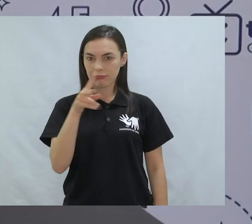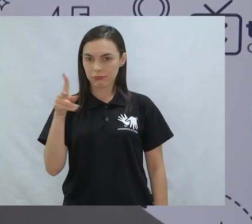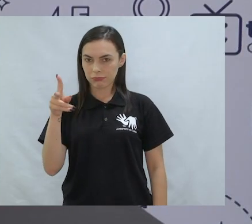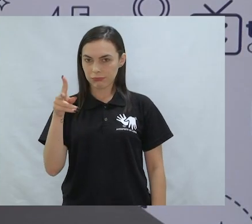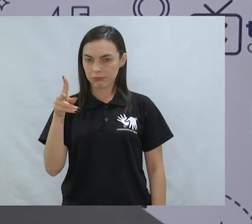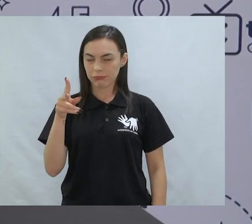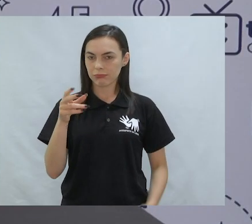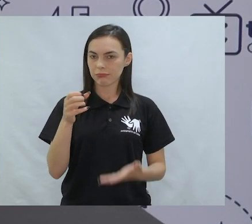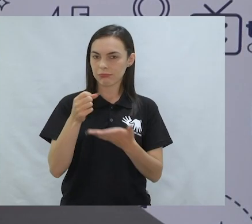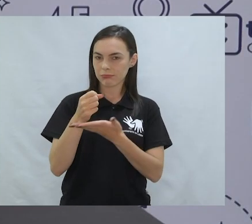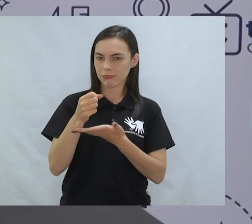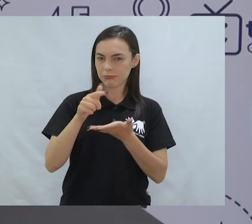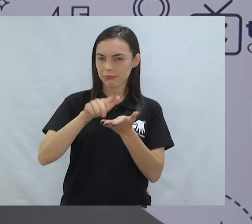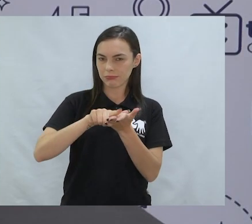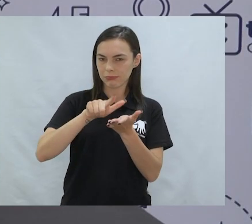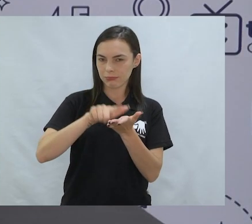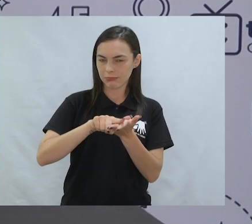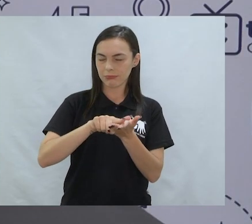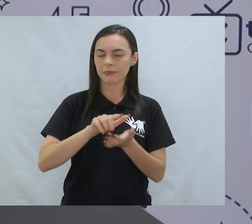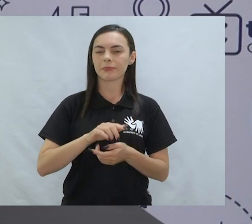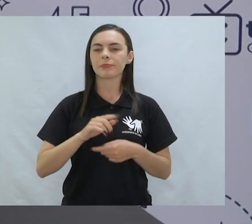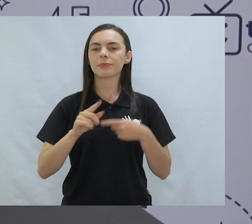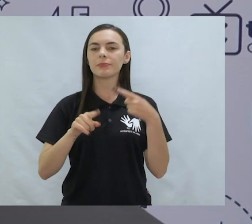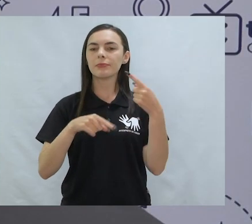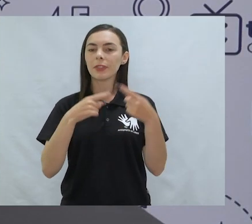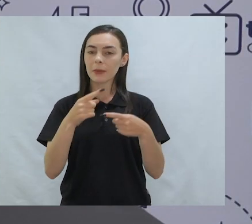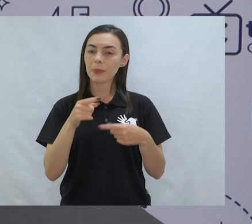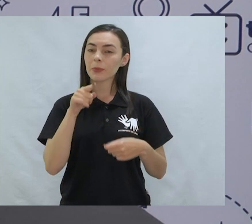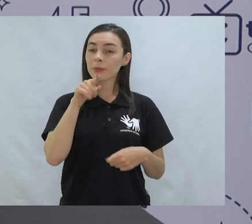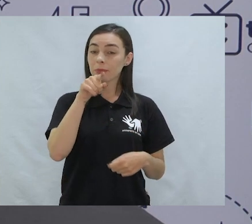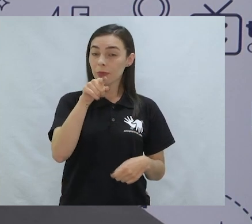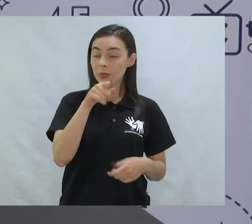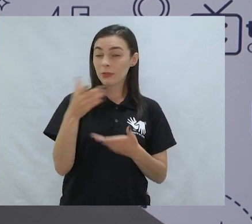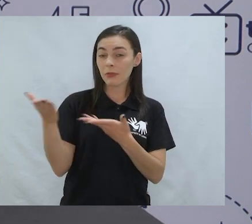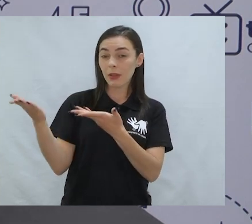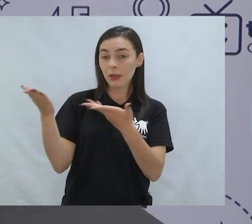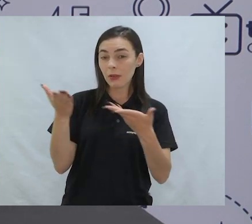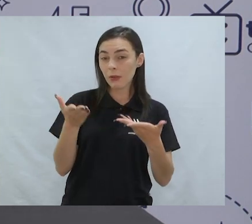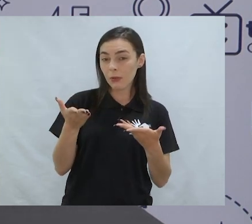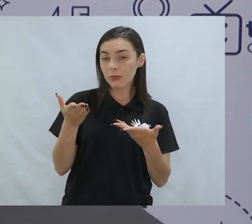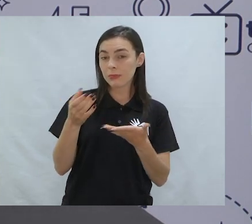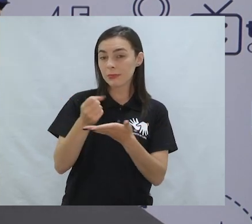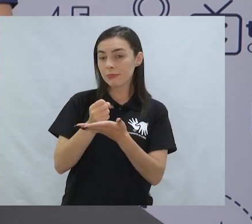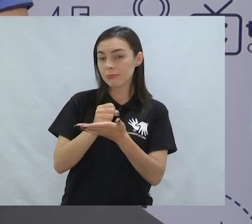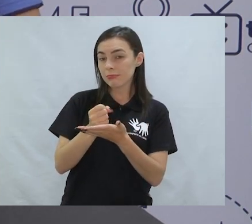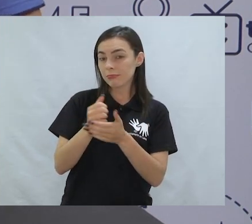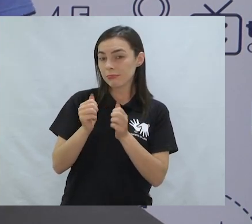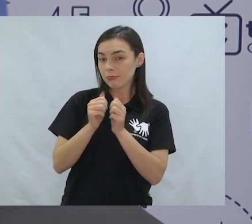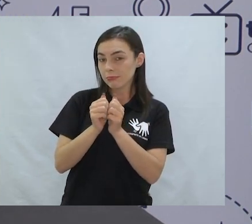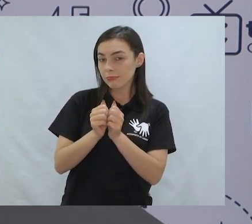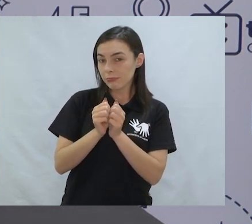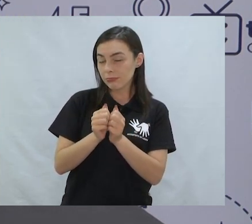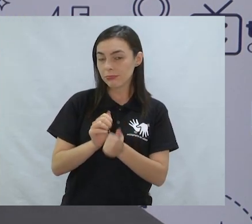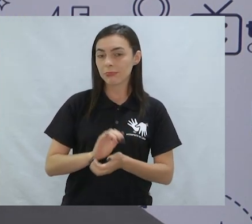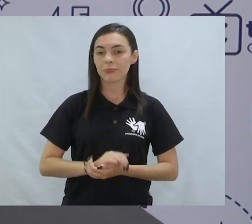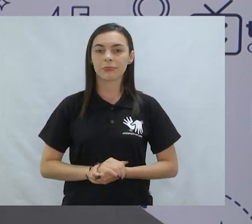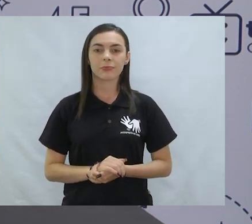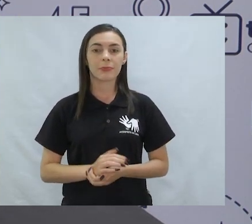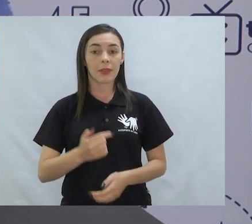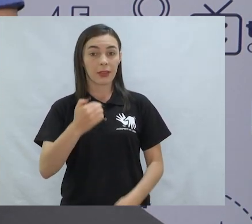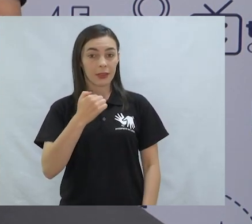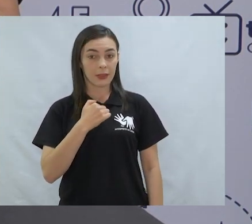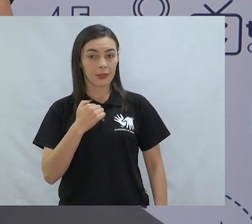do jogo da velha, tá bem? E você vai convidar alguém para jogar com você.